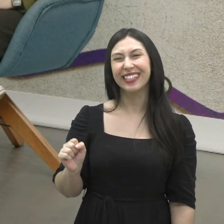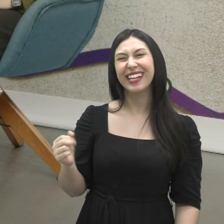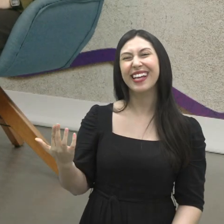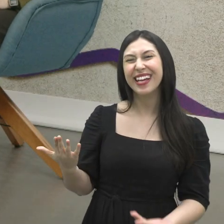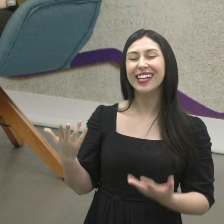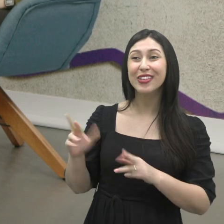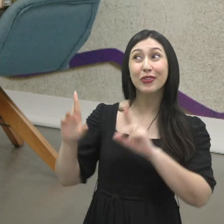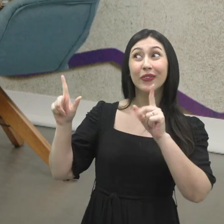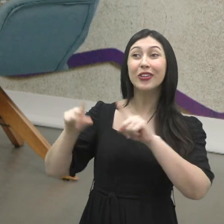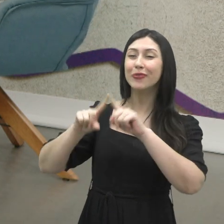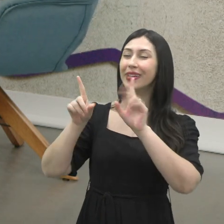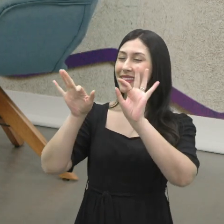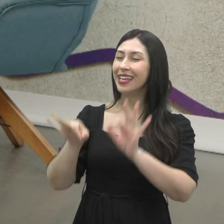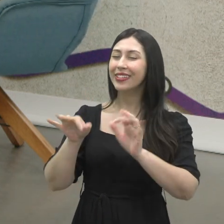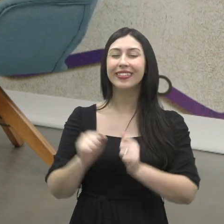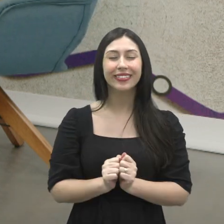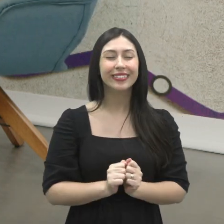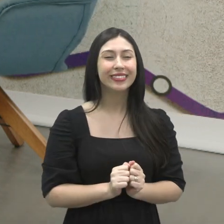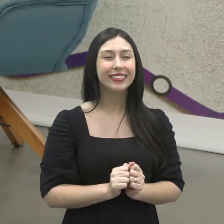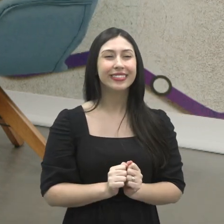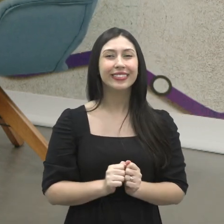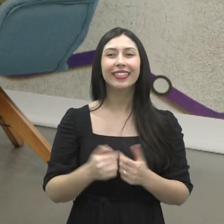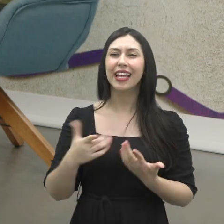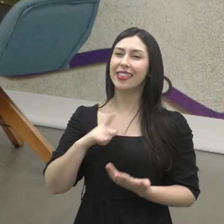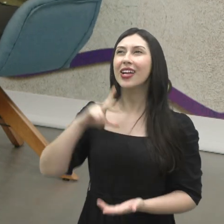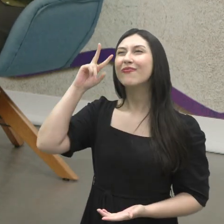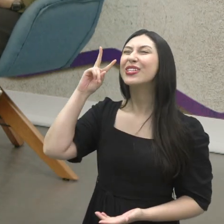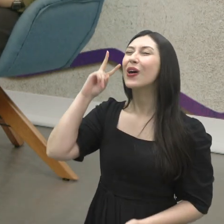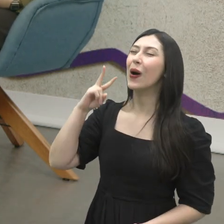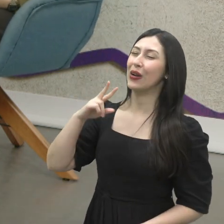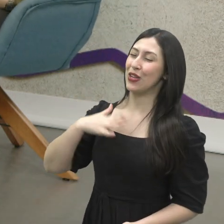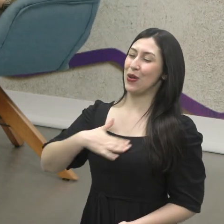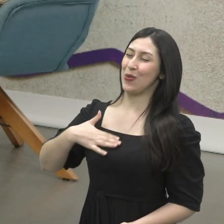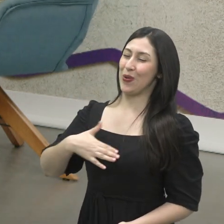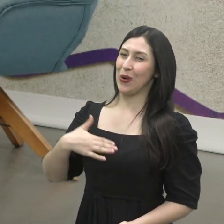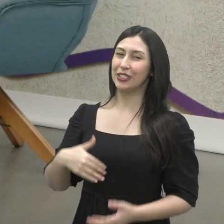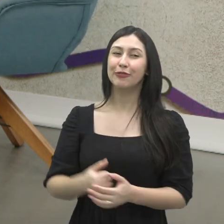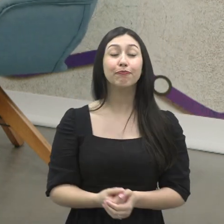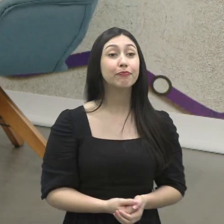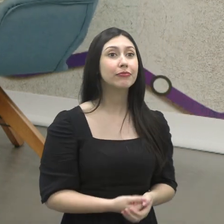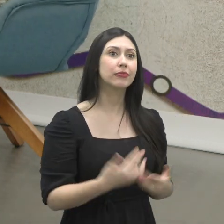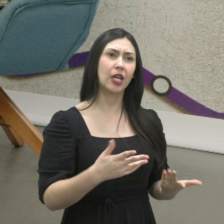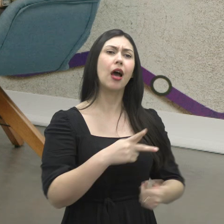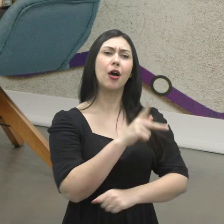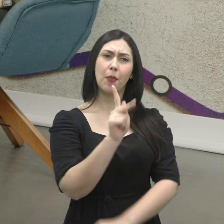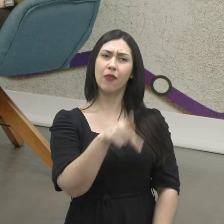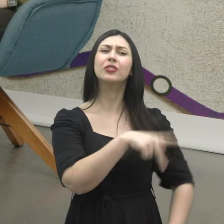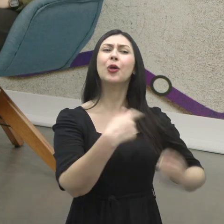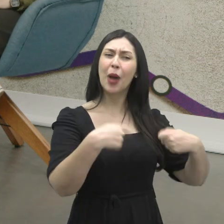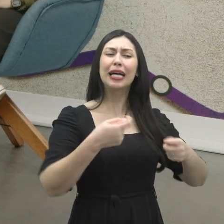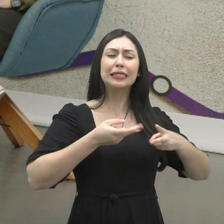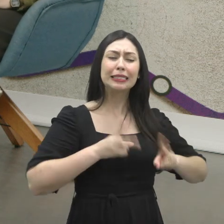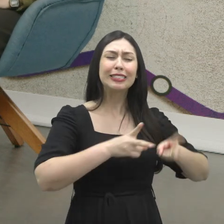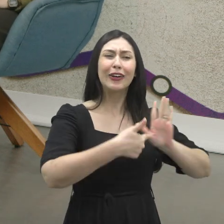complicado, mas tá certinho. Diferente, né? Tem uma história, eu gosto de carregar a história. Muito bom. Professora Eloy. E professora tem que carregar, né? Seja muito